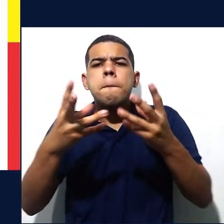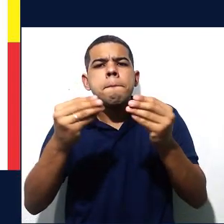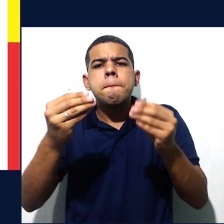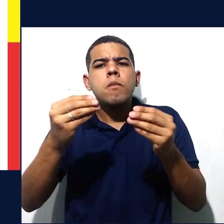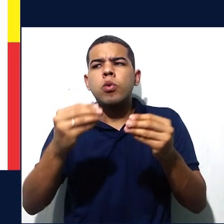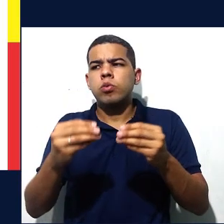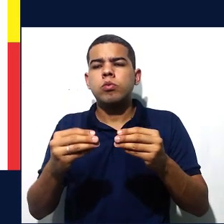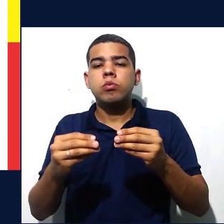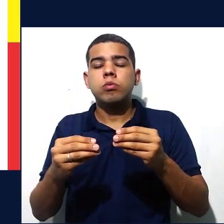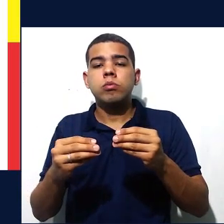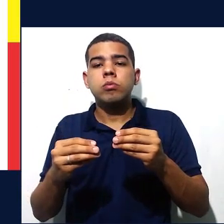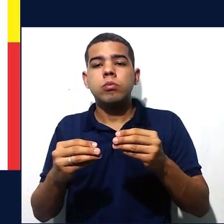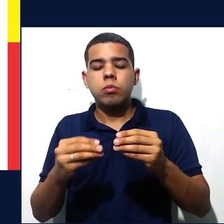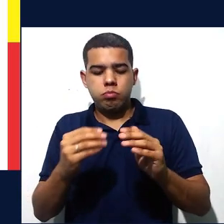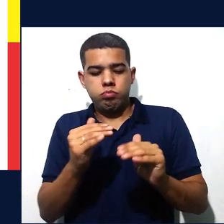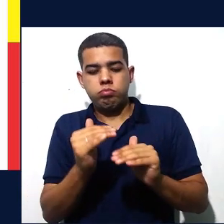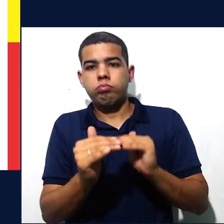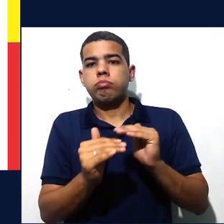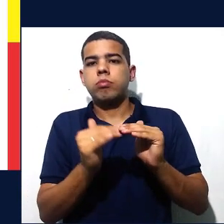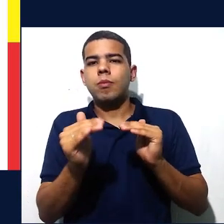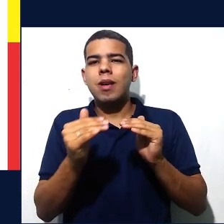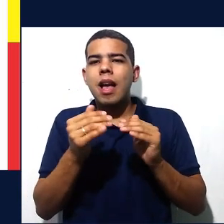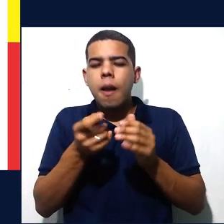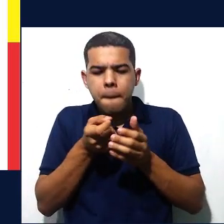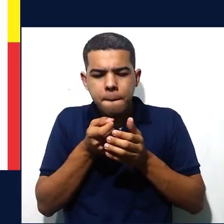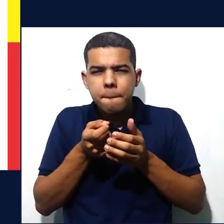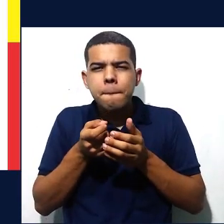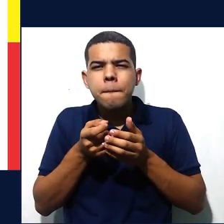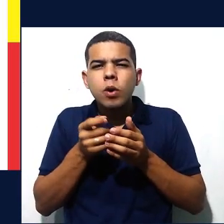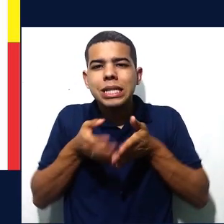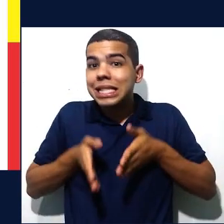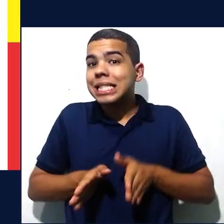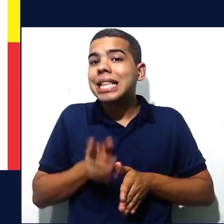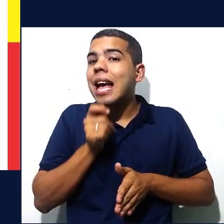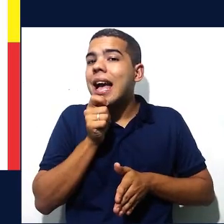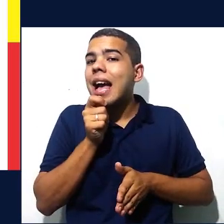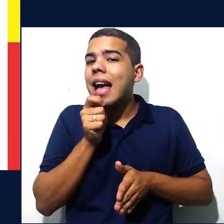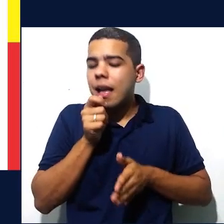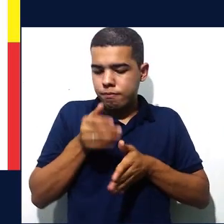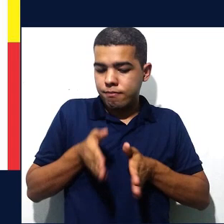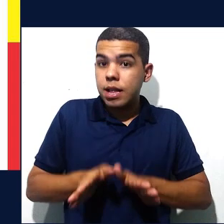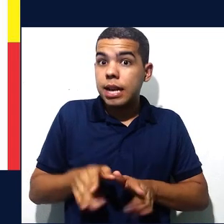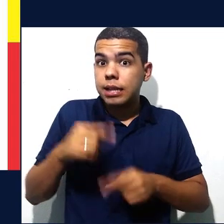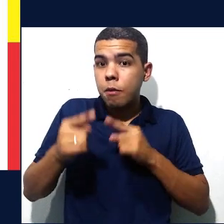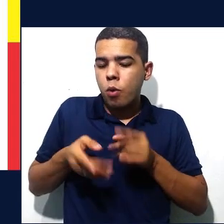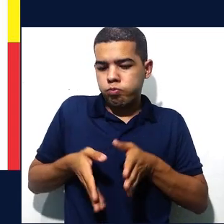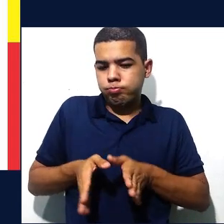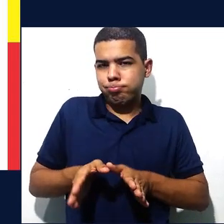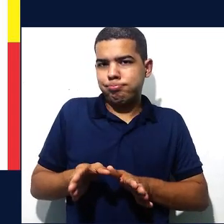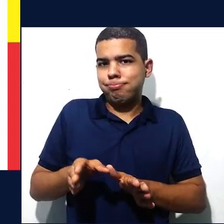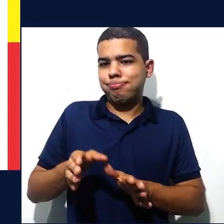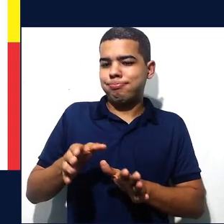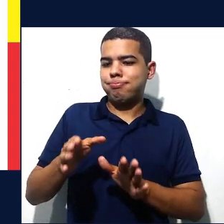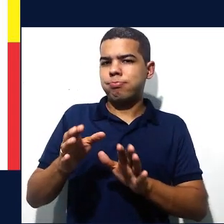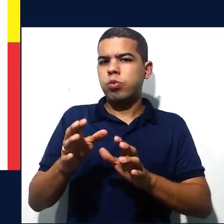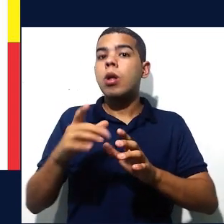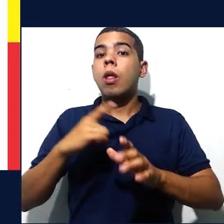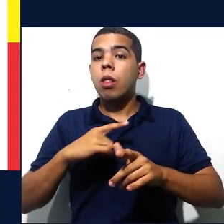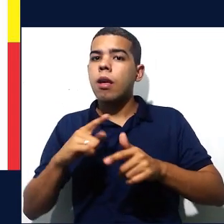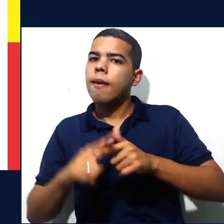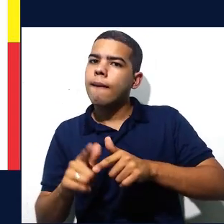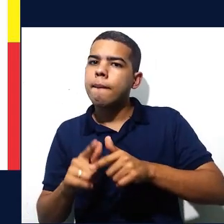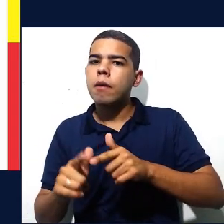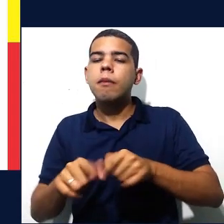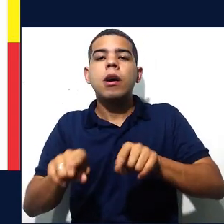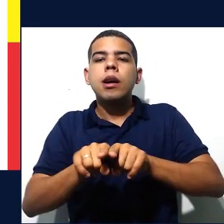de desenvolvimento. O efeito mais severo é a diminuição na capacidade de reprodução